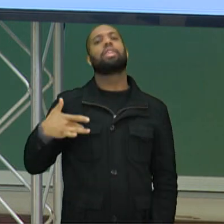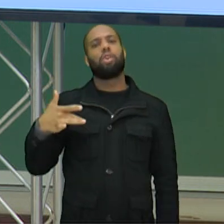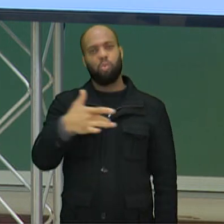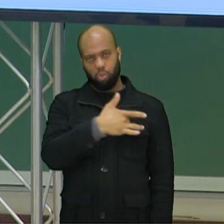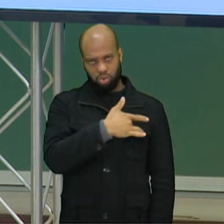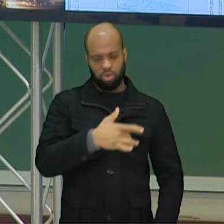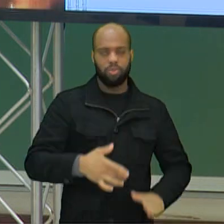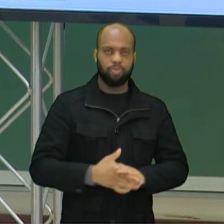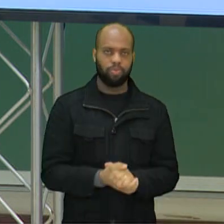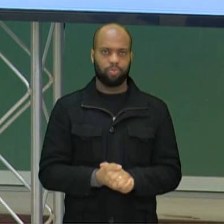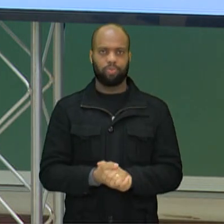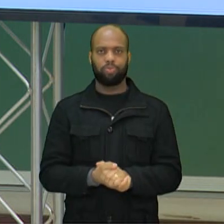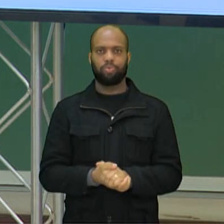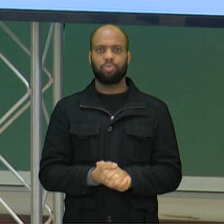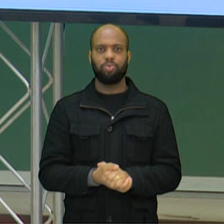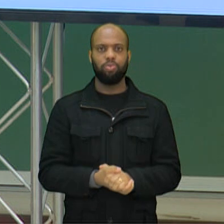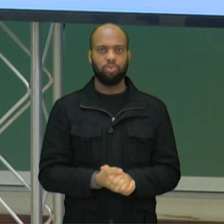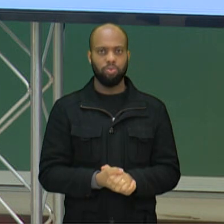saúde.